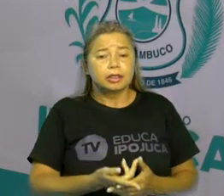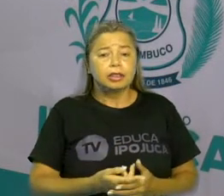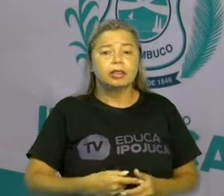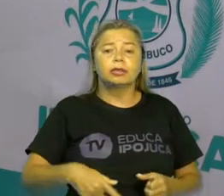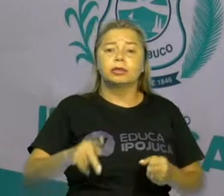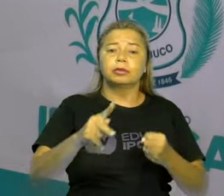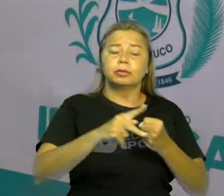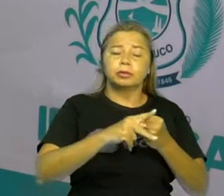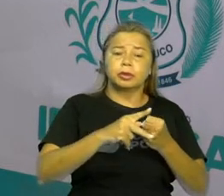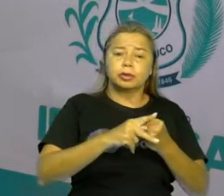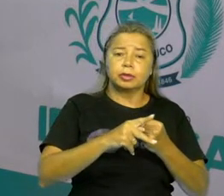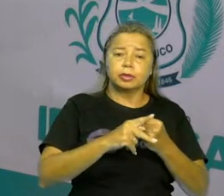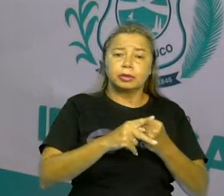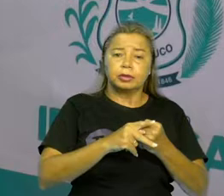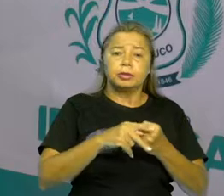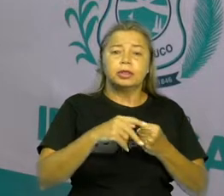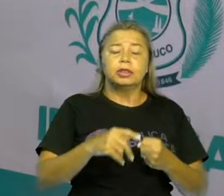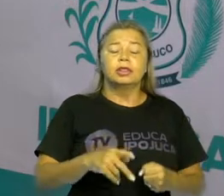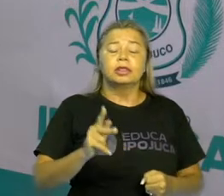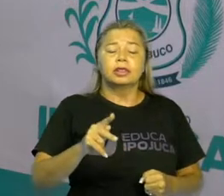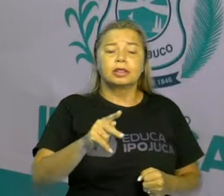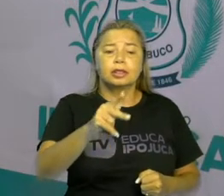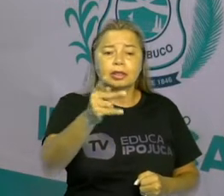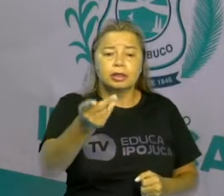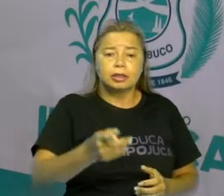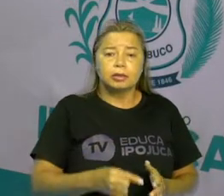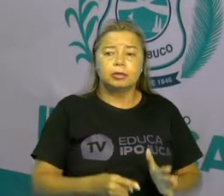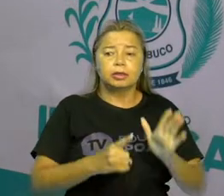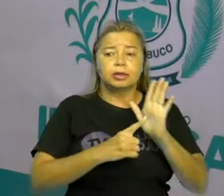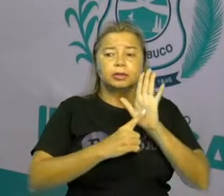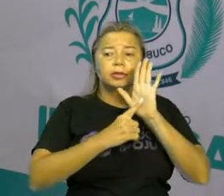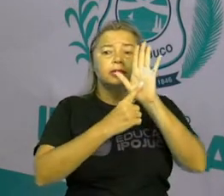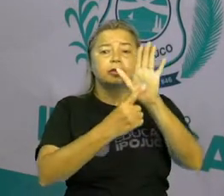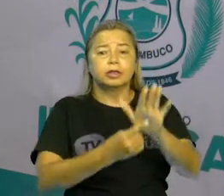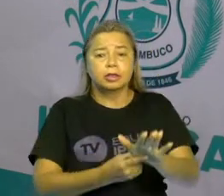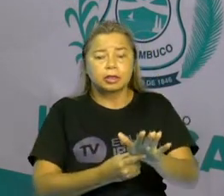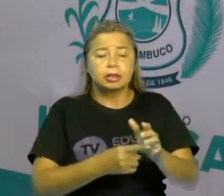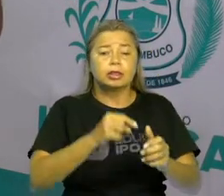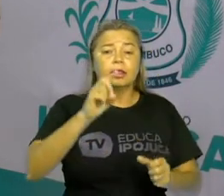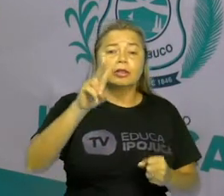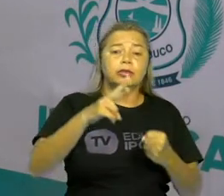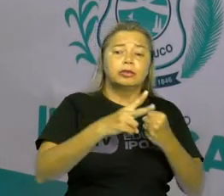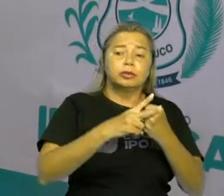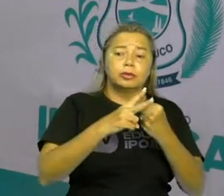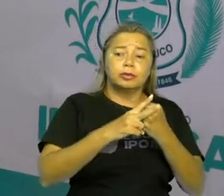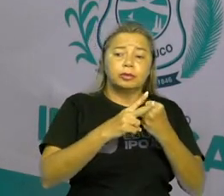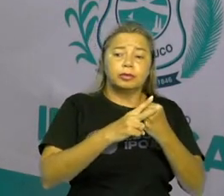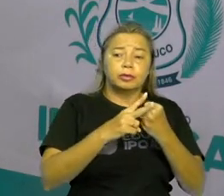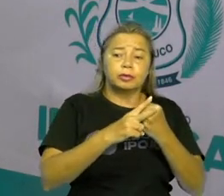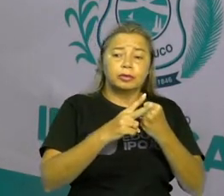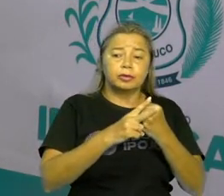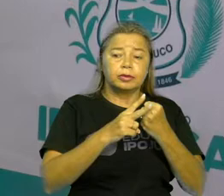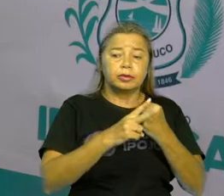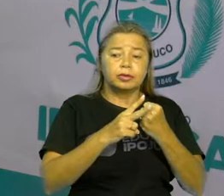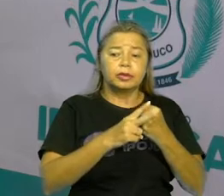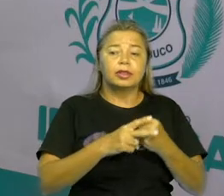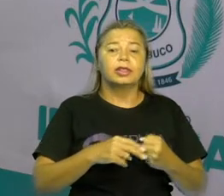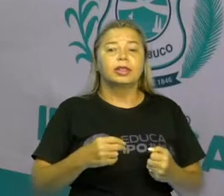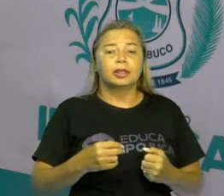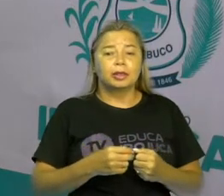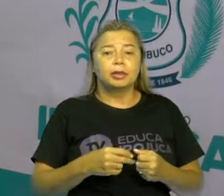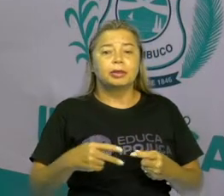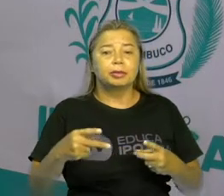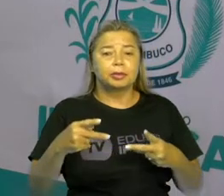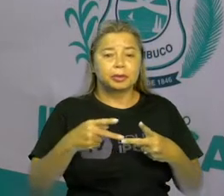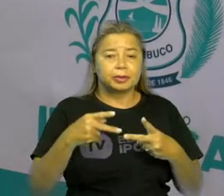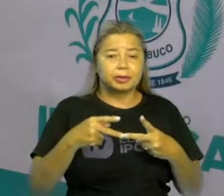depois do verbo ou de uma preposição. Se você não sabe o que é um verbo, o que é uma preposição, aí fica complicado para você entender. Então fica aí a